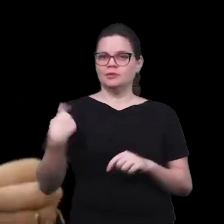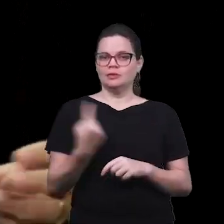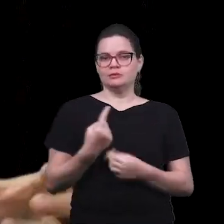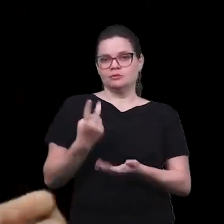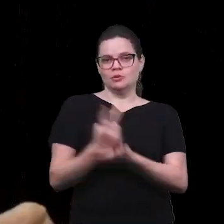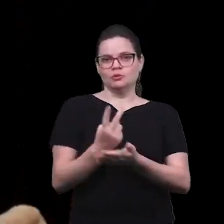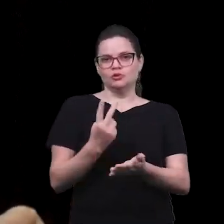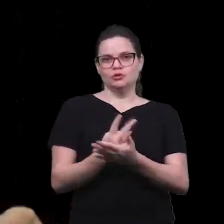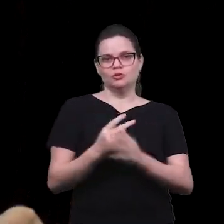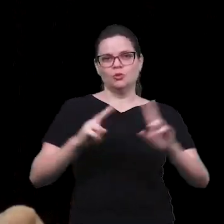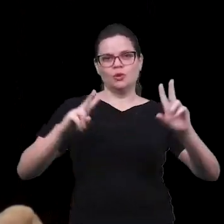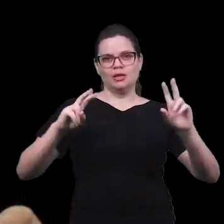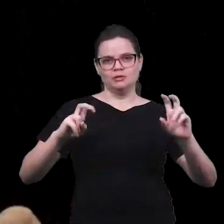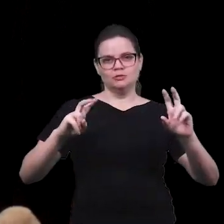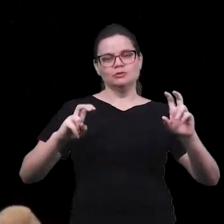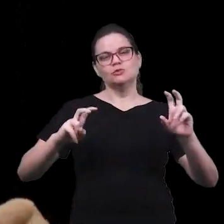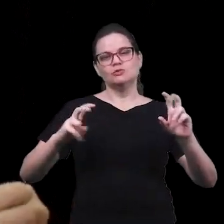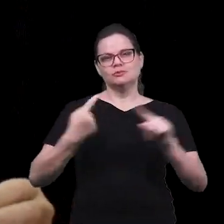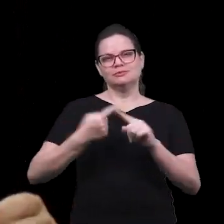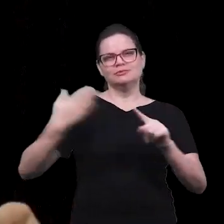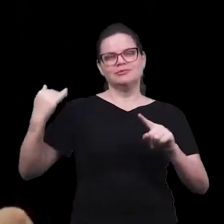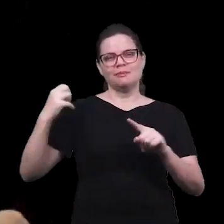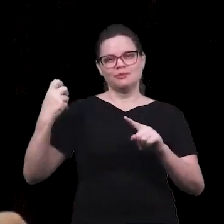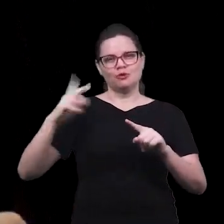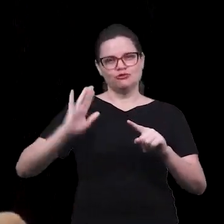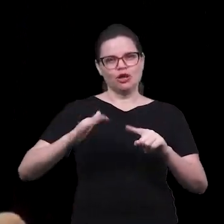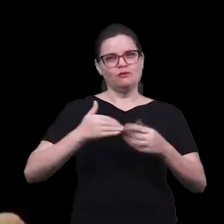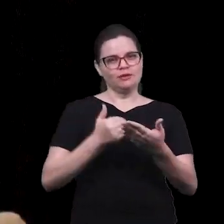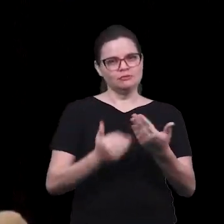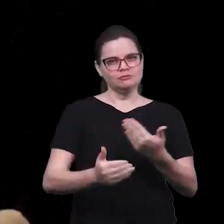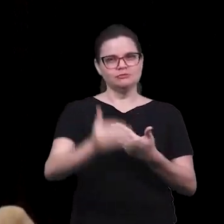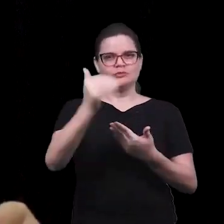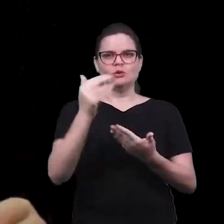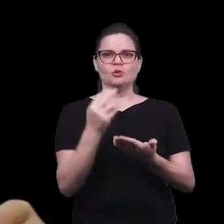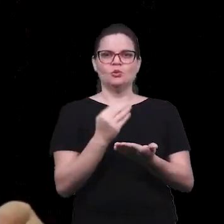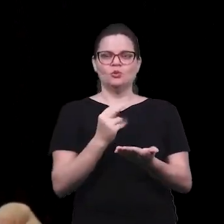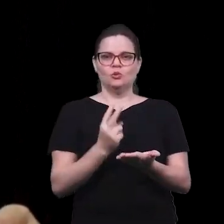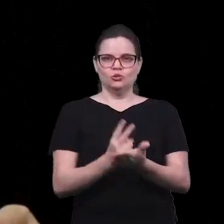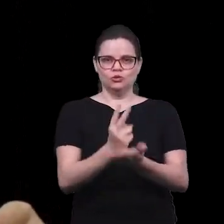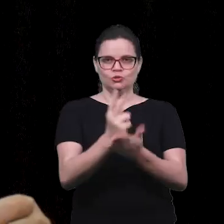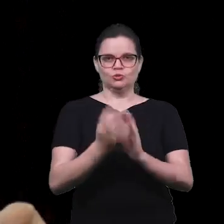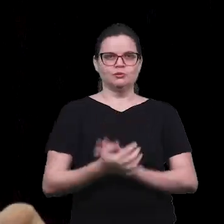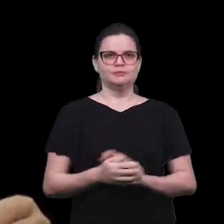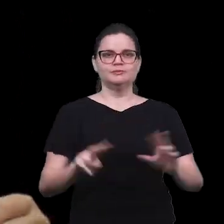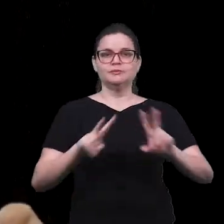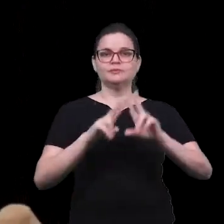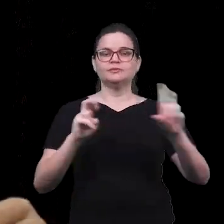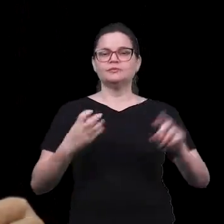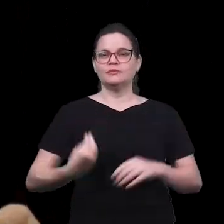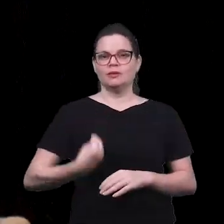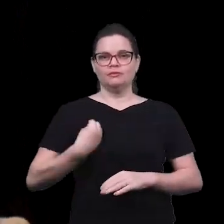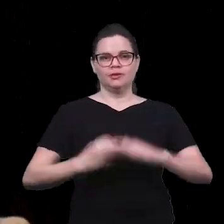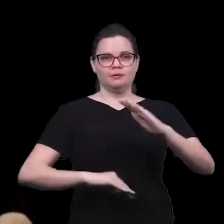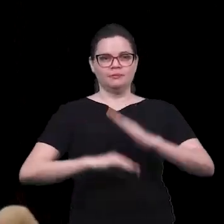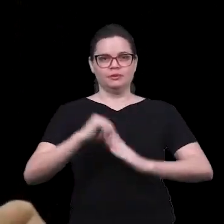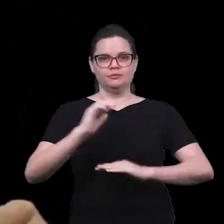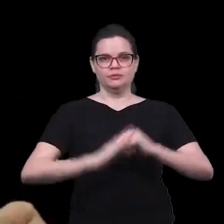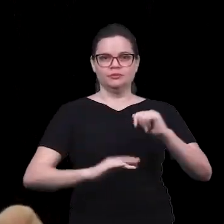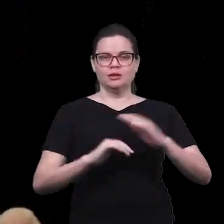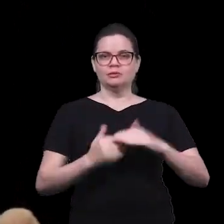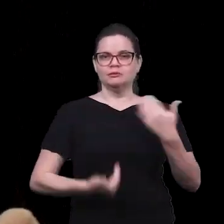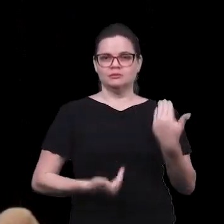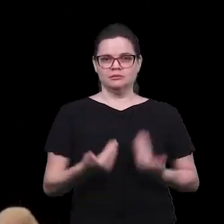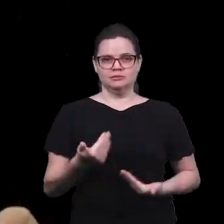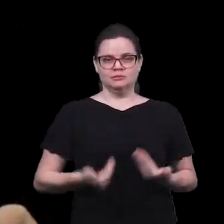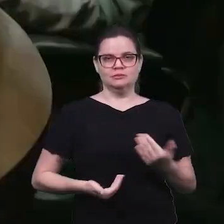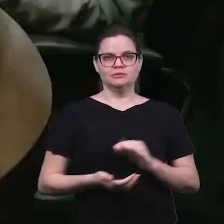de outros assuntos que nós já tratamos, e hoje nós vamos falar da vida profissional do servo.